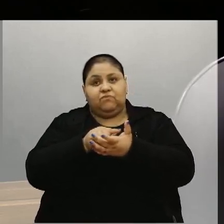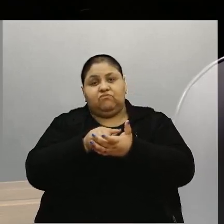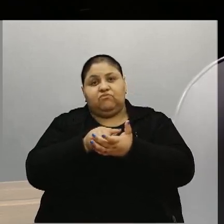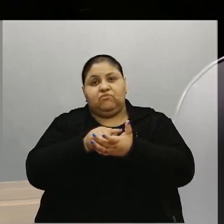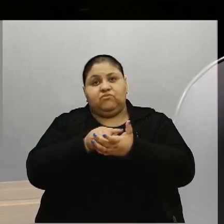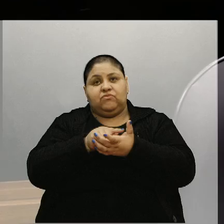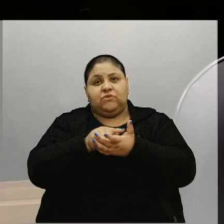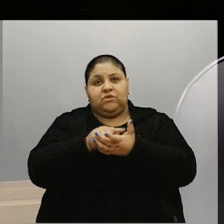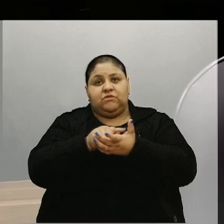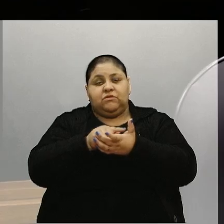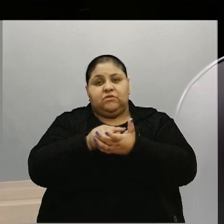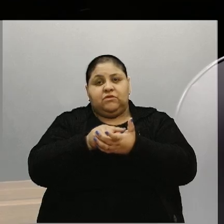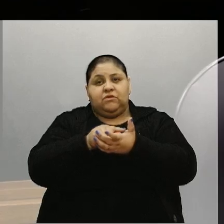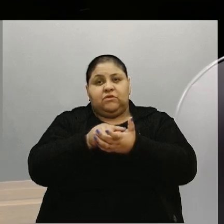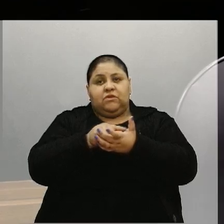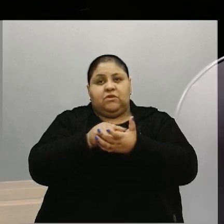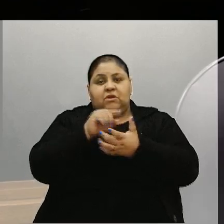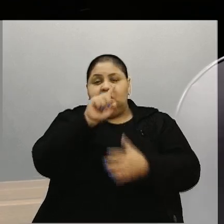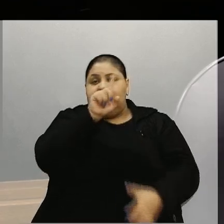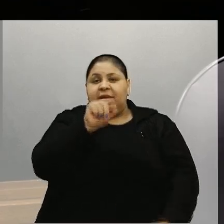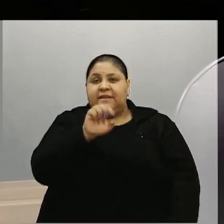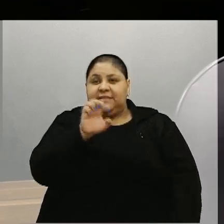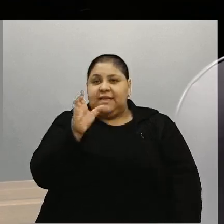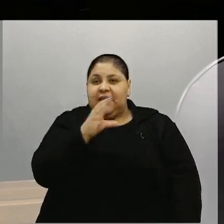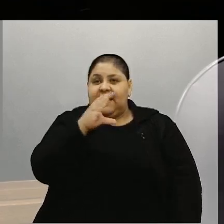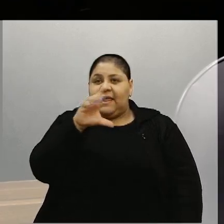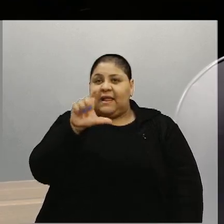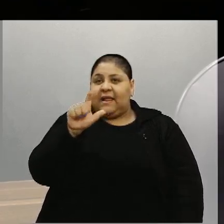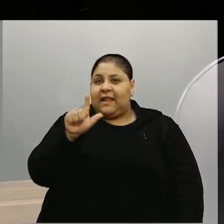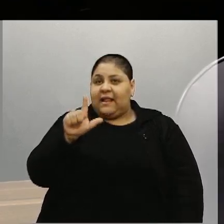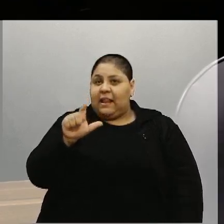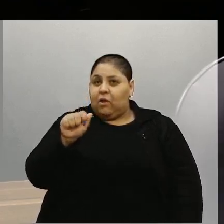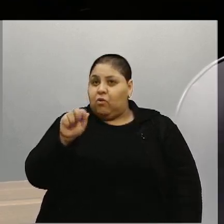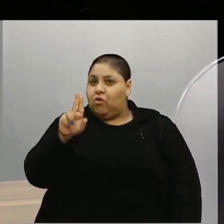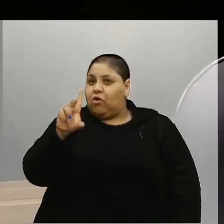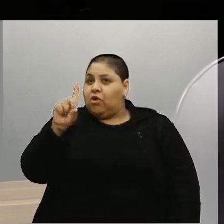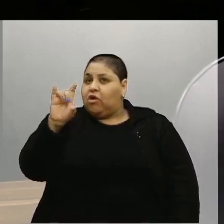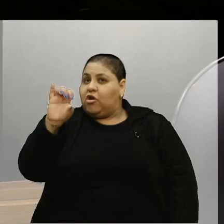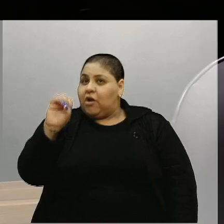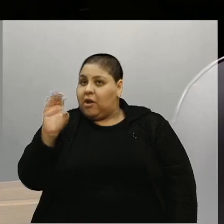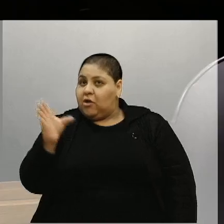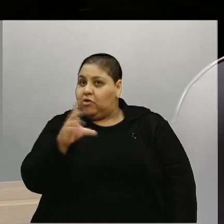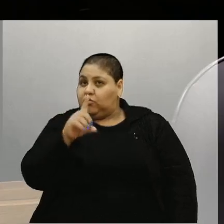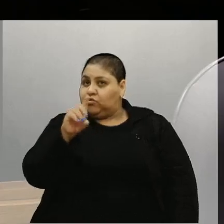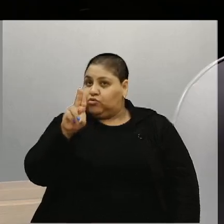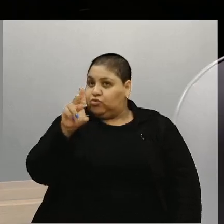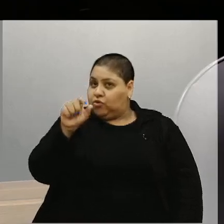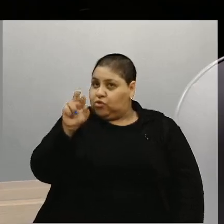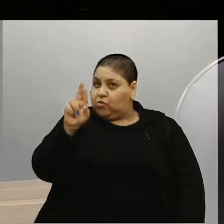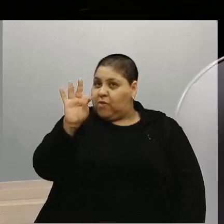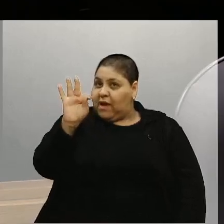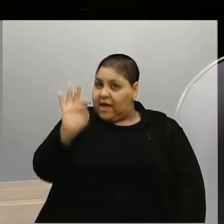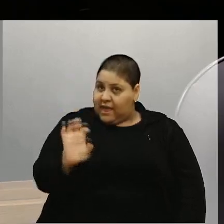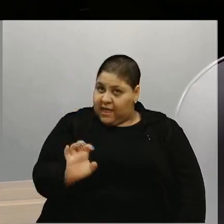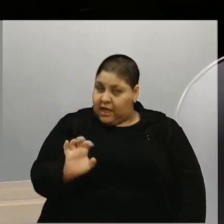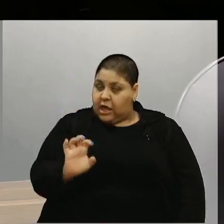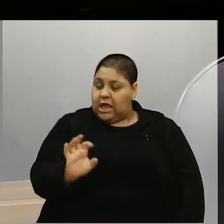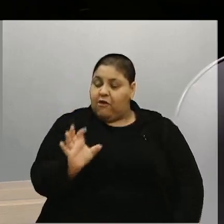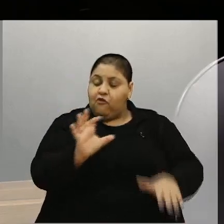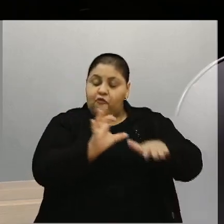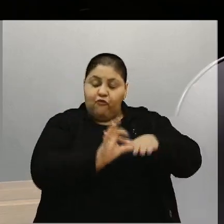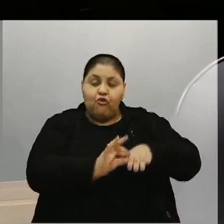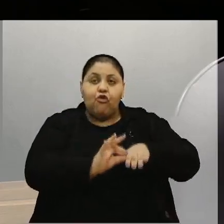sobre o Zé Cláudio, que é o José Cláudio Duarte Rodrigues. Foi um